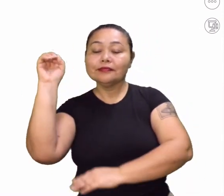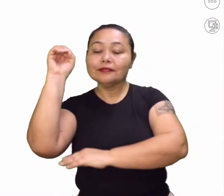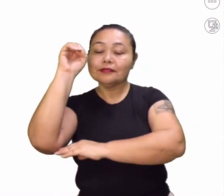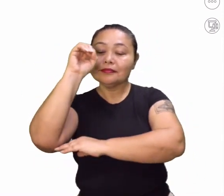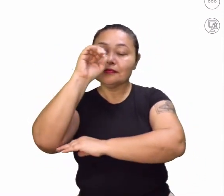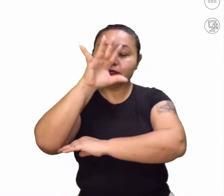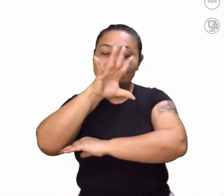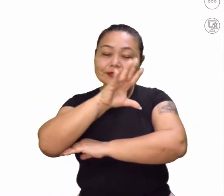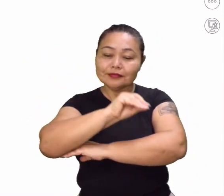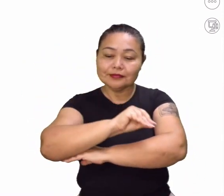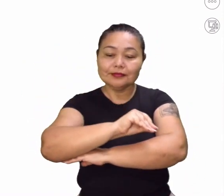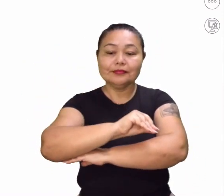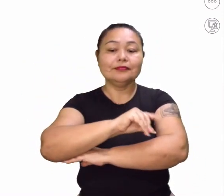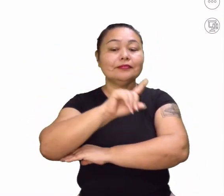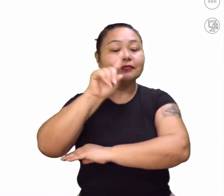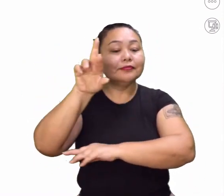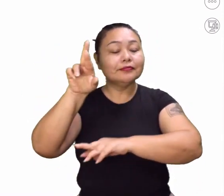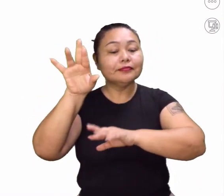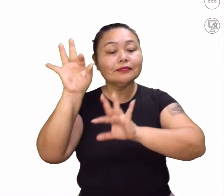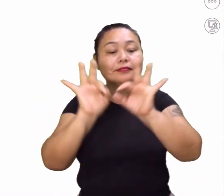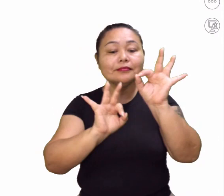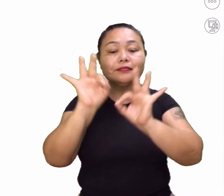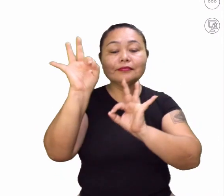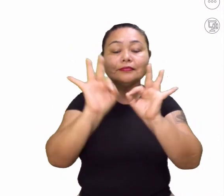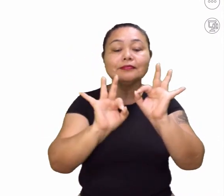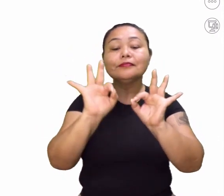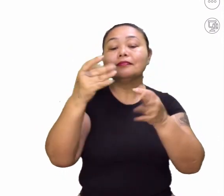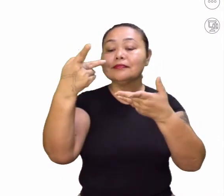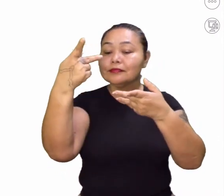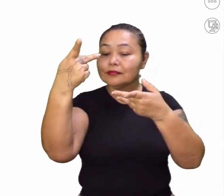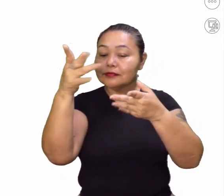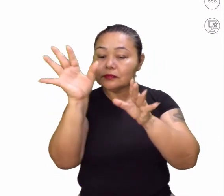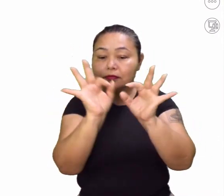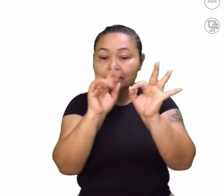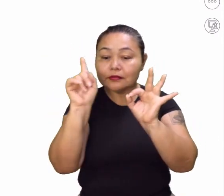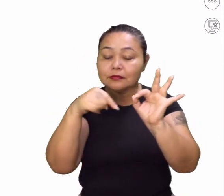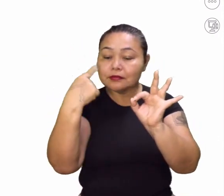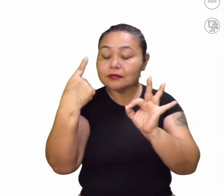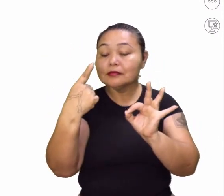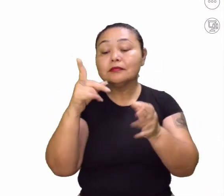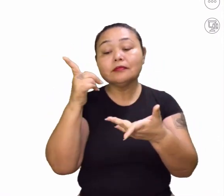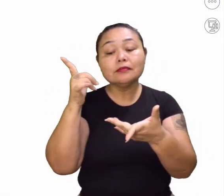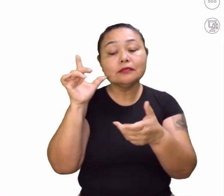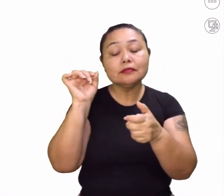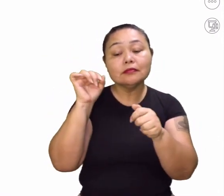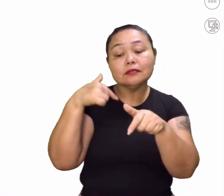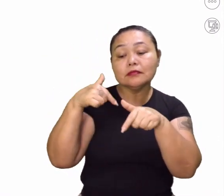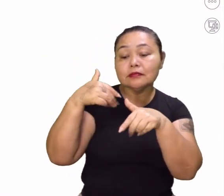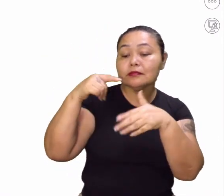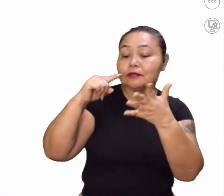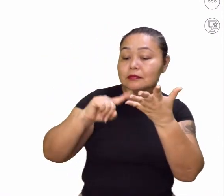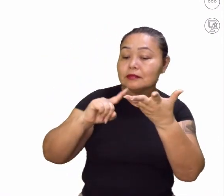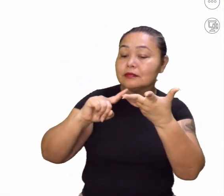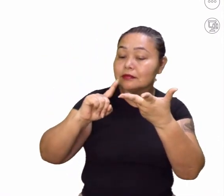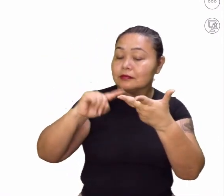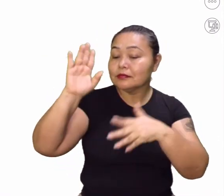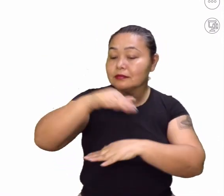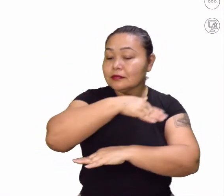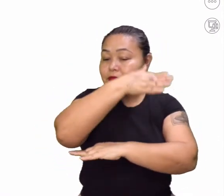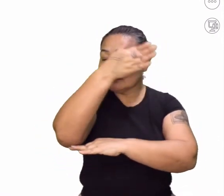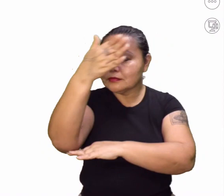que regula a organização e o planejamento das nossas atividades, que eu falei lá no início da aula, não é